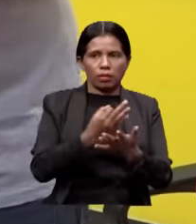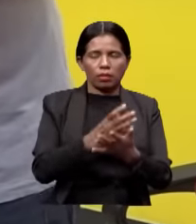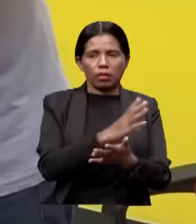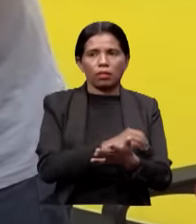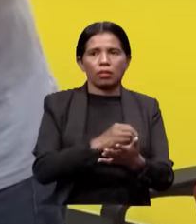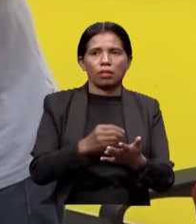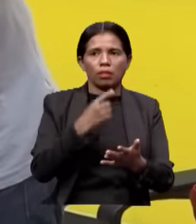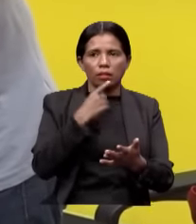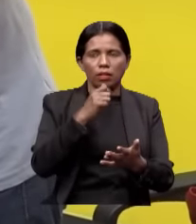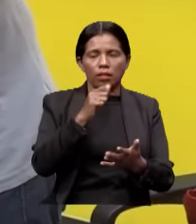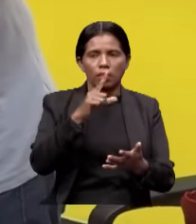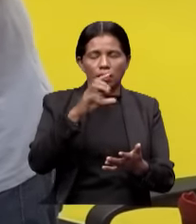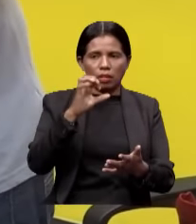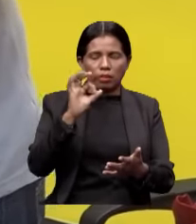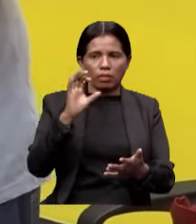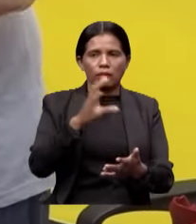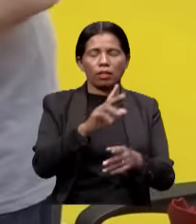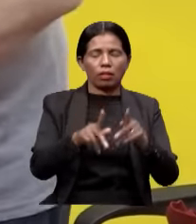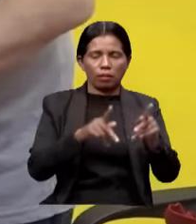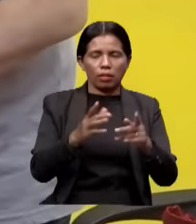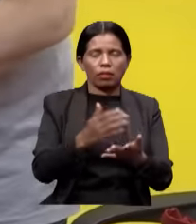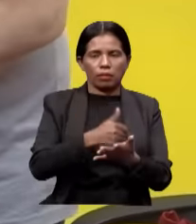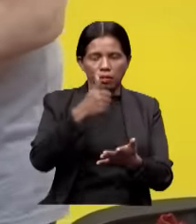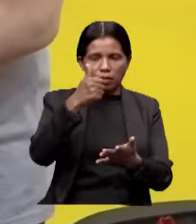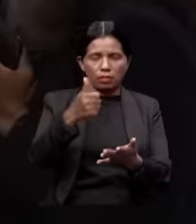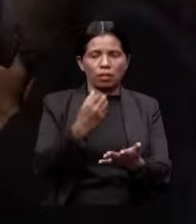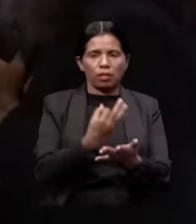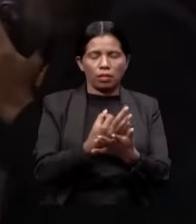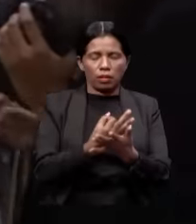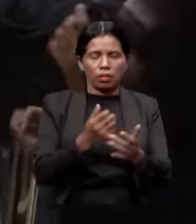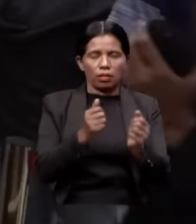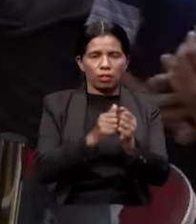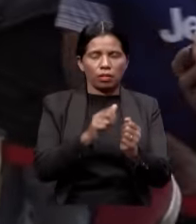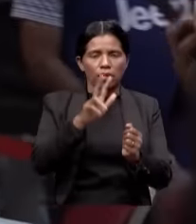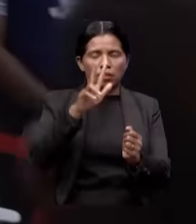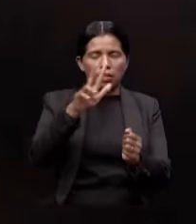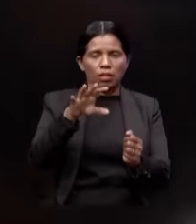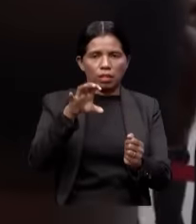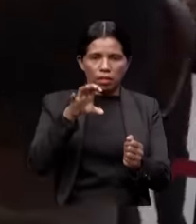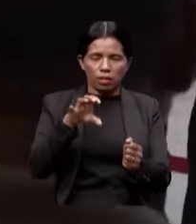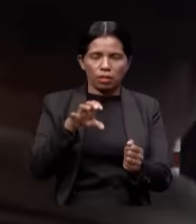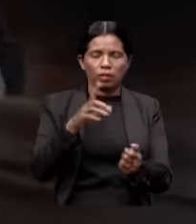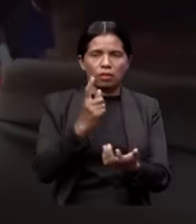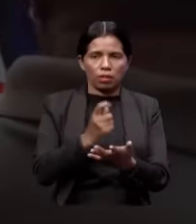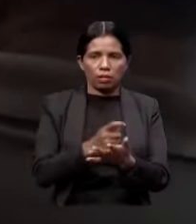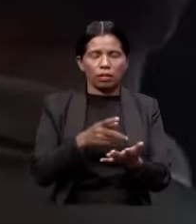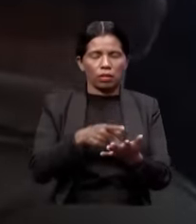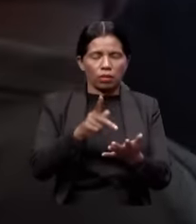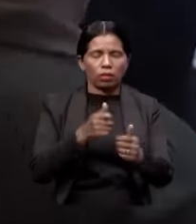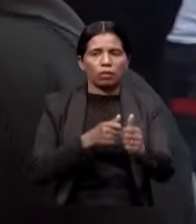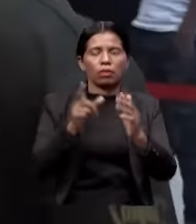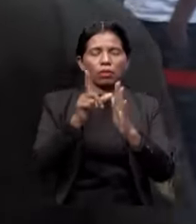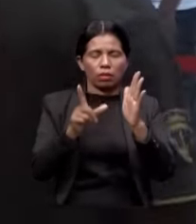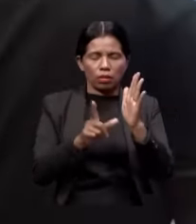Jacinto Alves Brito Chateten, beneficiário de Bessai Menanaimba, o Sandor Americano, Rihunato Stolune, se selo taxa, tuir lei imposto,